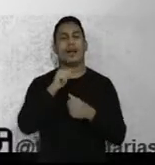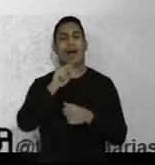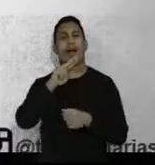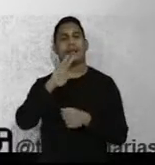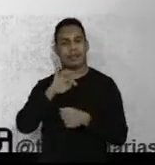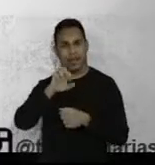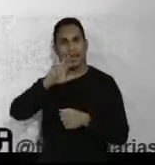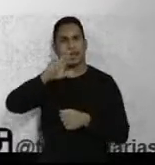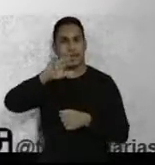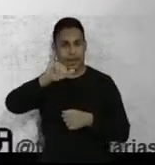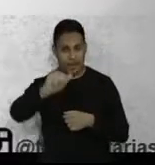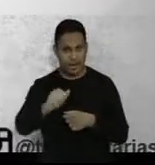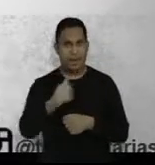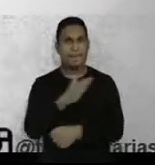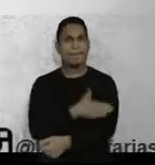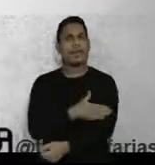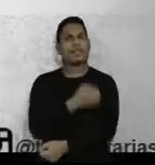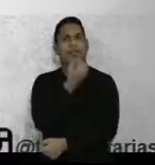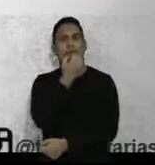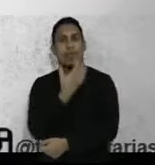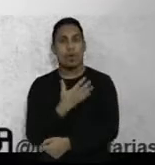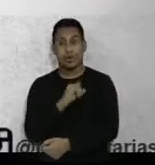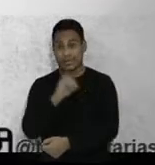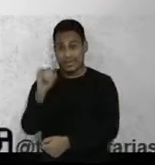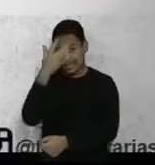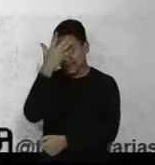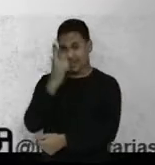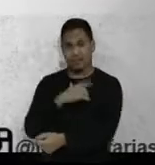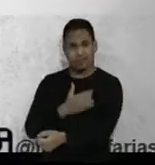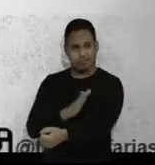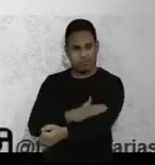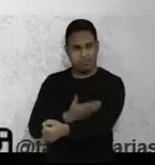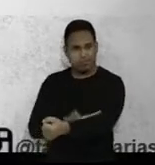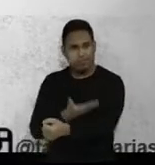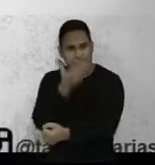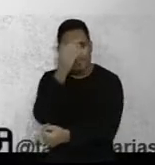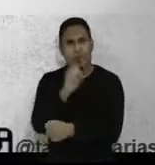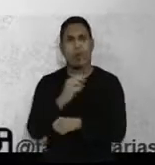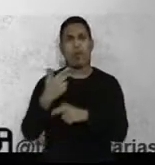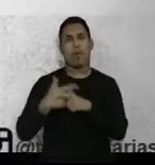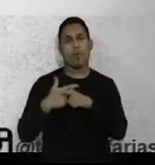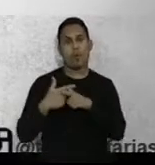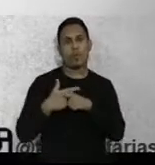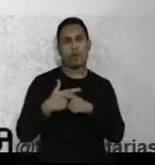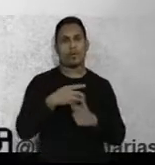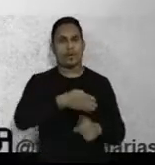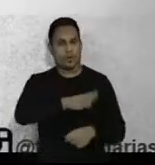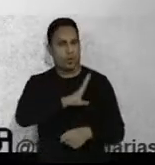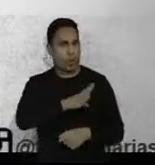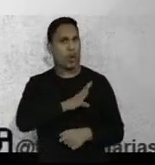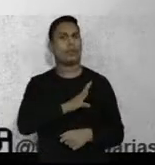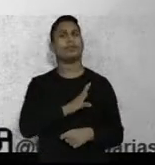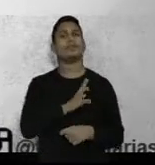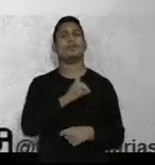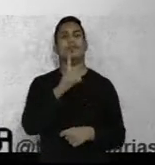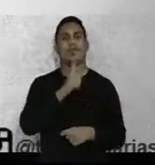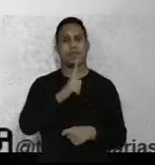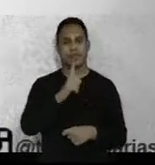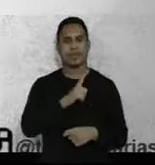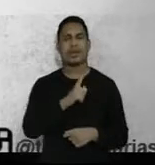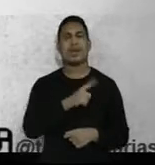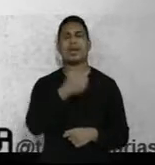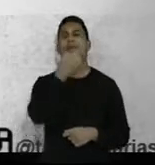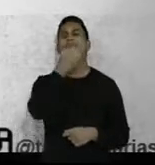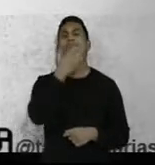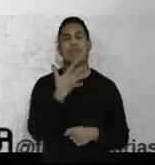né, uma hipertensão, problema cardiovascular, a gente também tem benefícios do nitrato para esses casos, tá? E não só